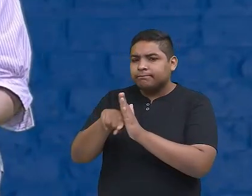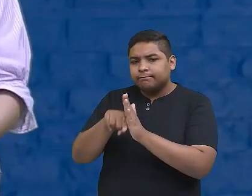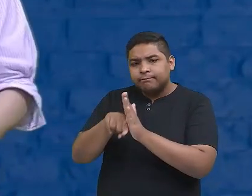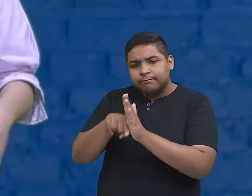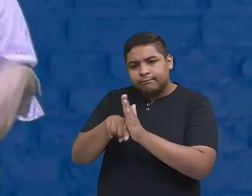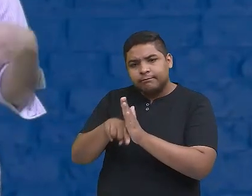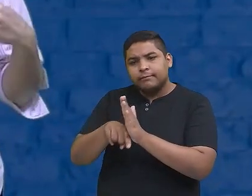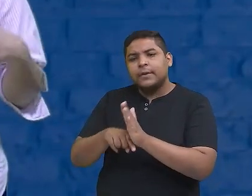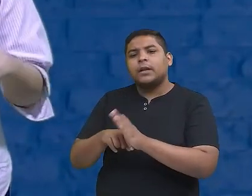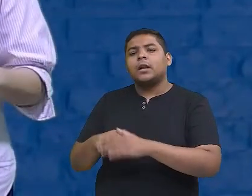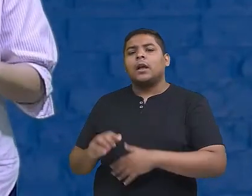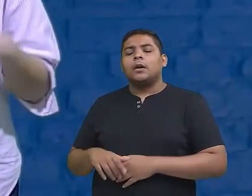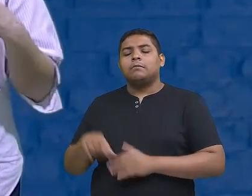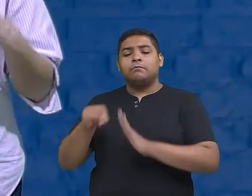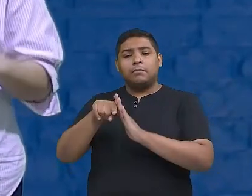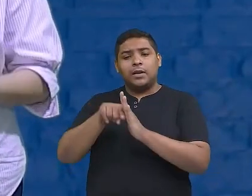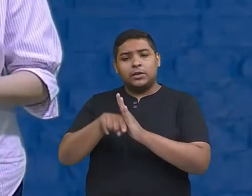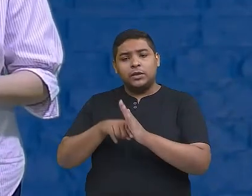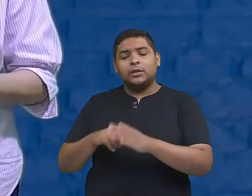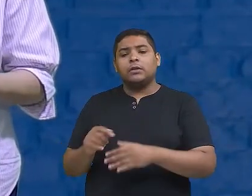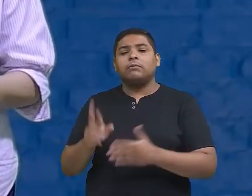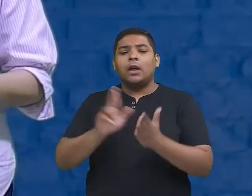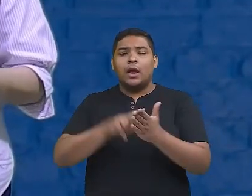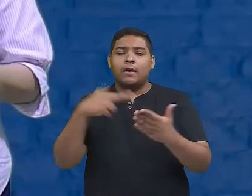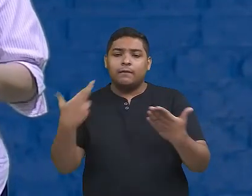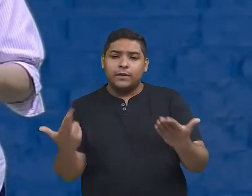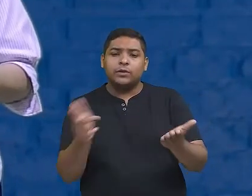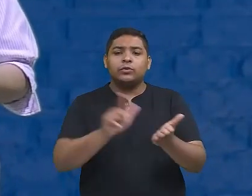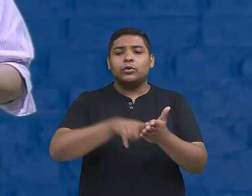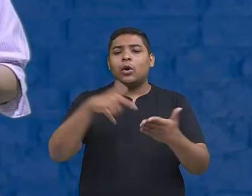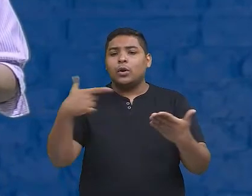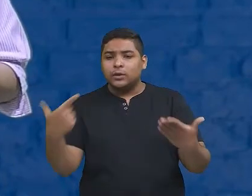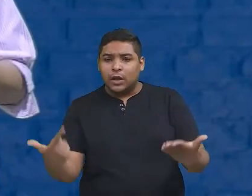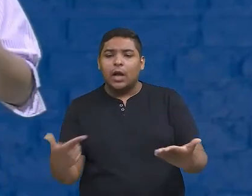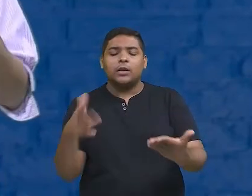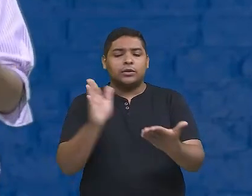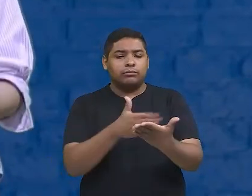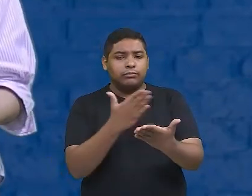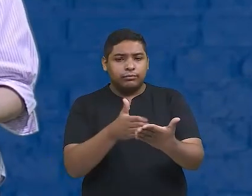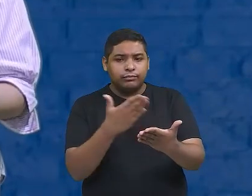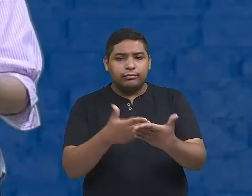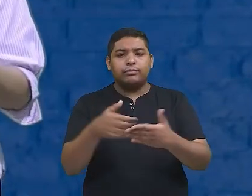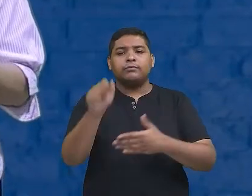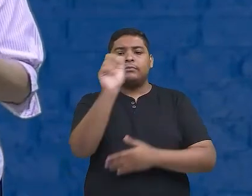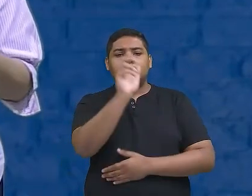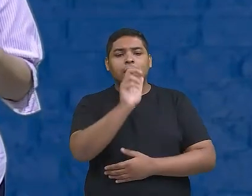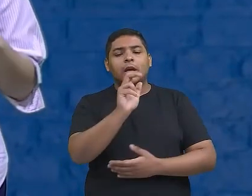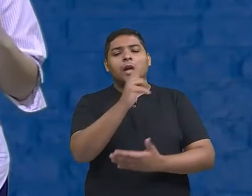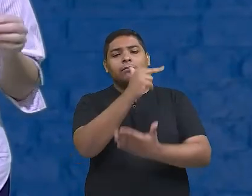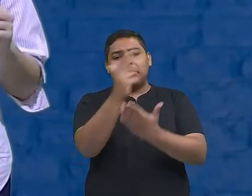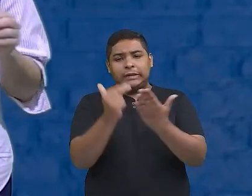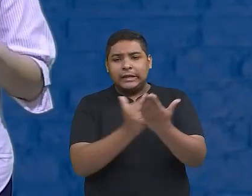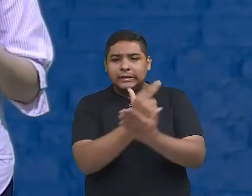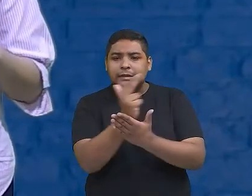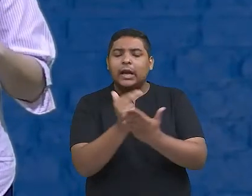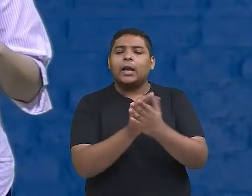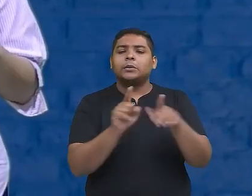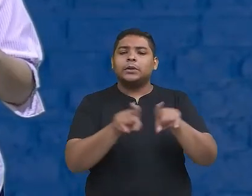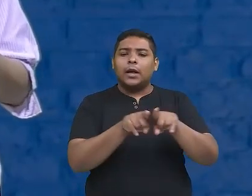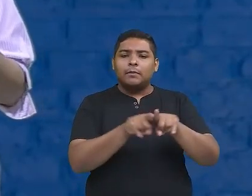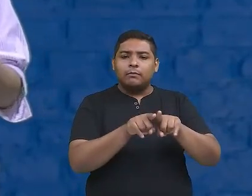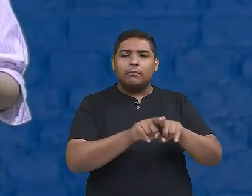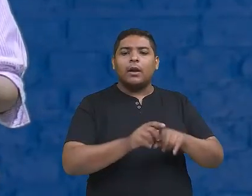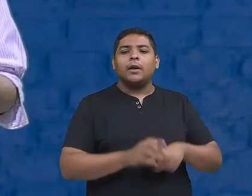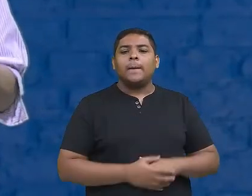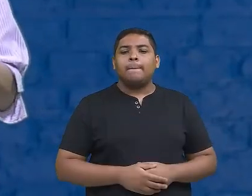em revistas, jornais, panfletos, nos desenhos, nos filmes. Sabe aqueles seriados na